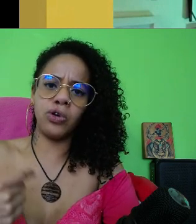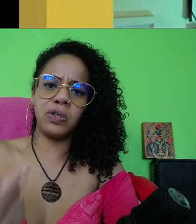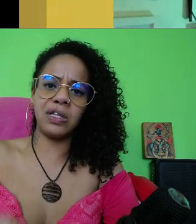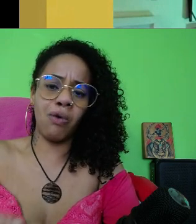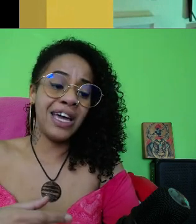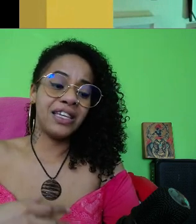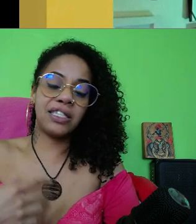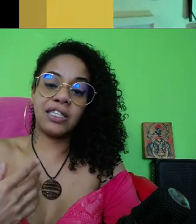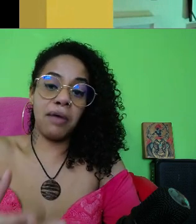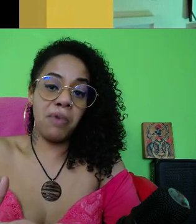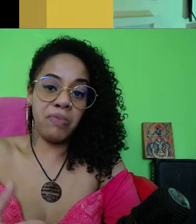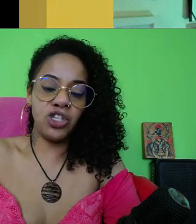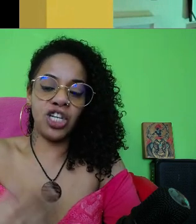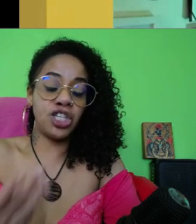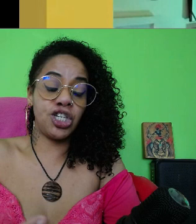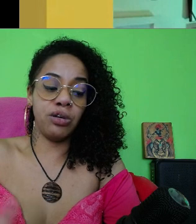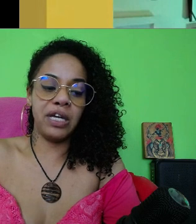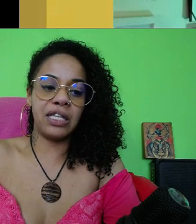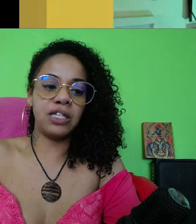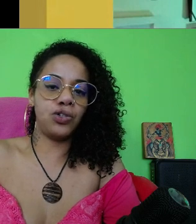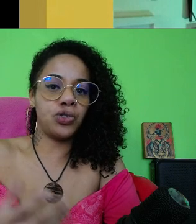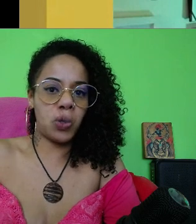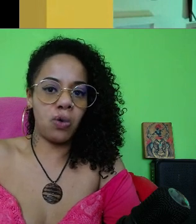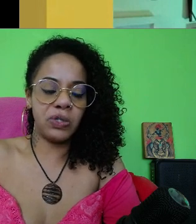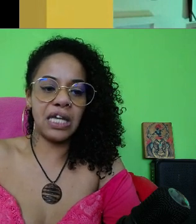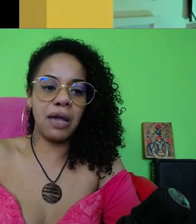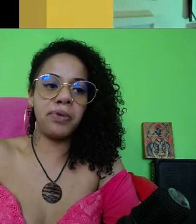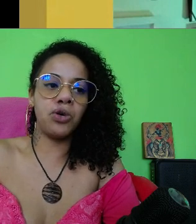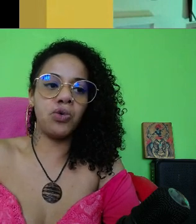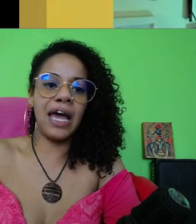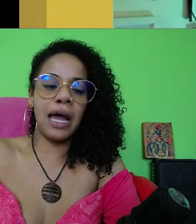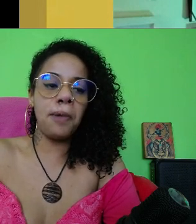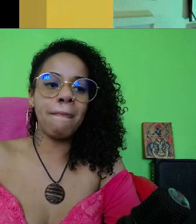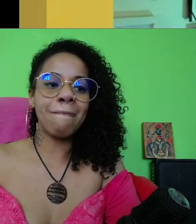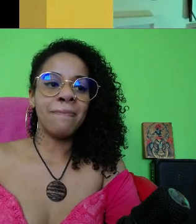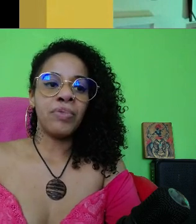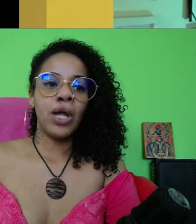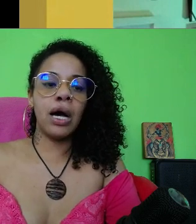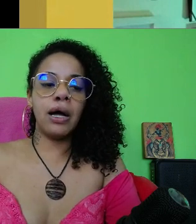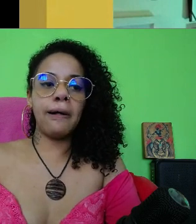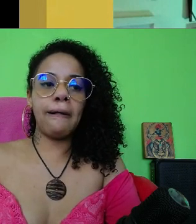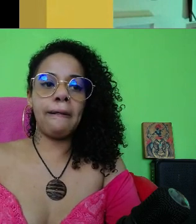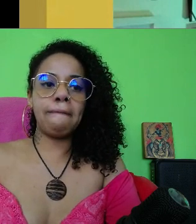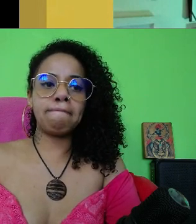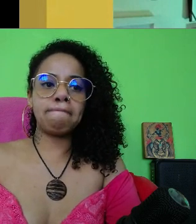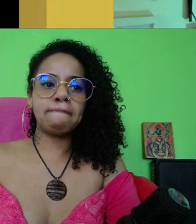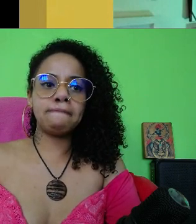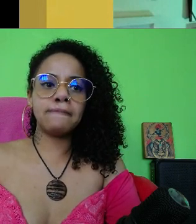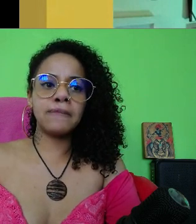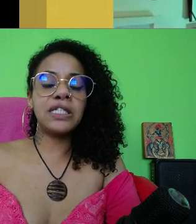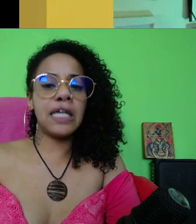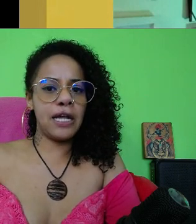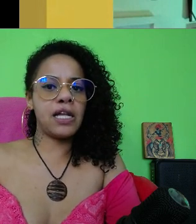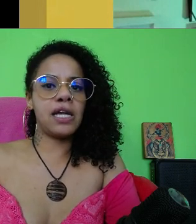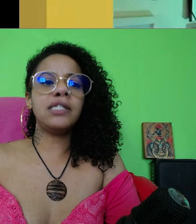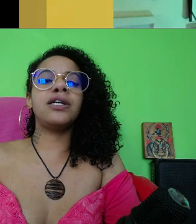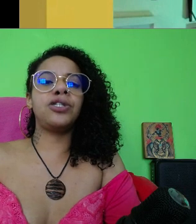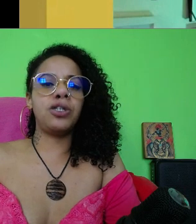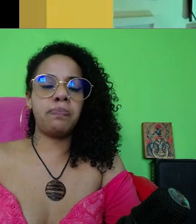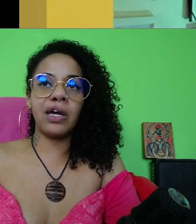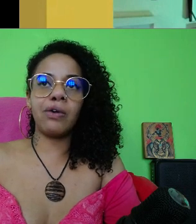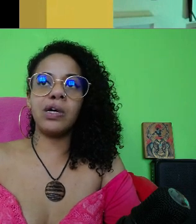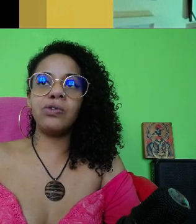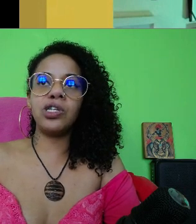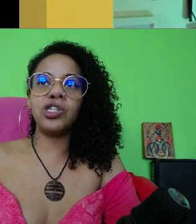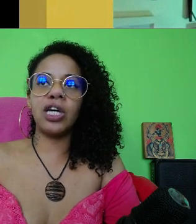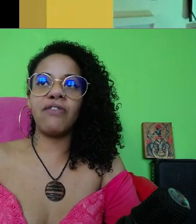carbono e tal extremamente Gentil E atencioso como sempre ué né seria interessante